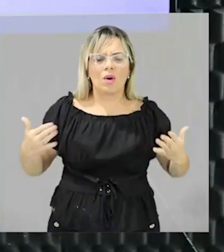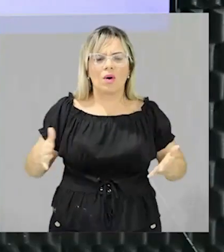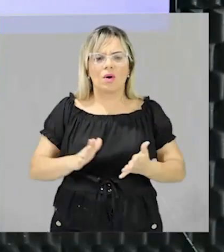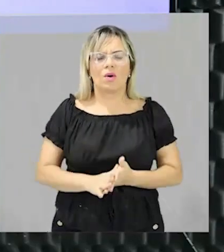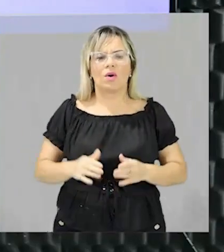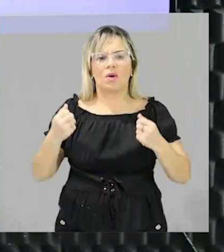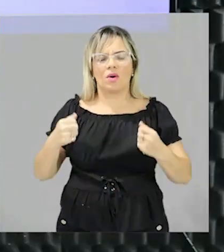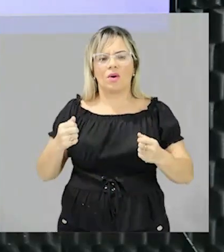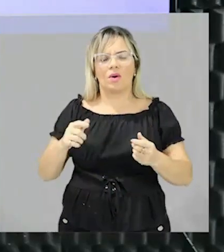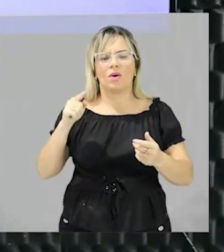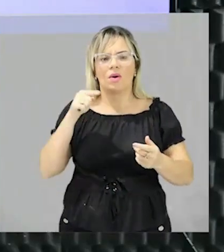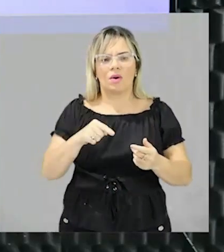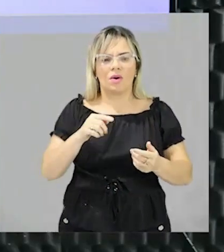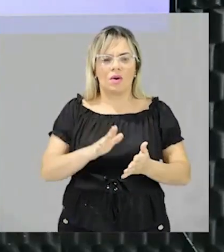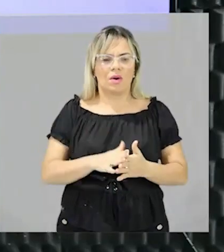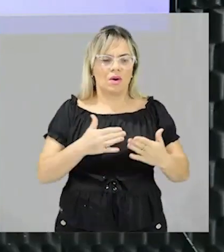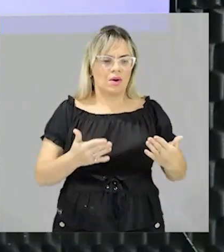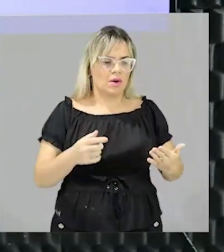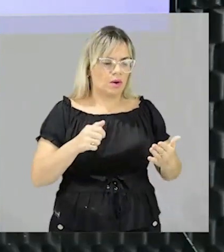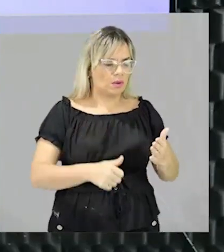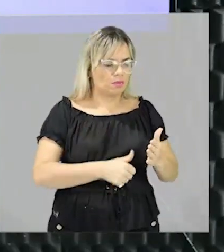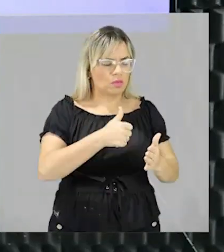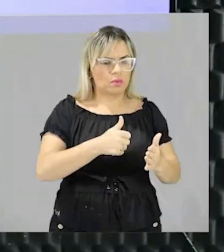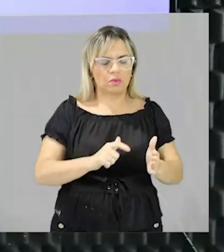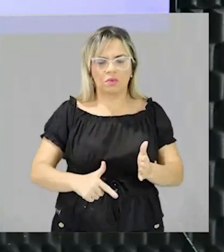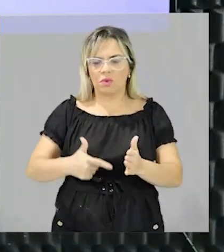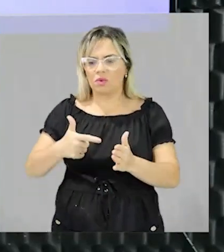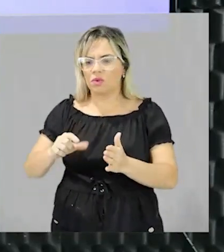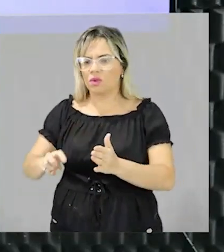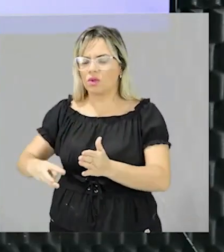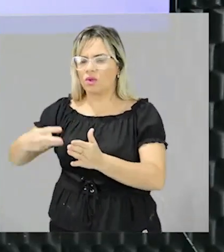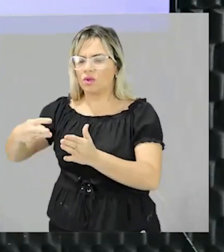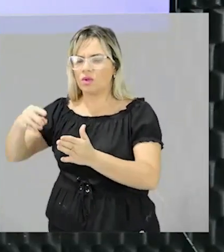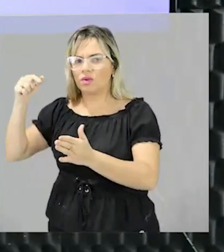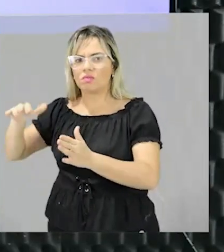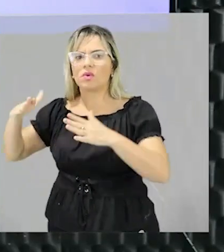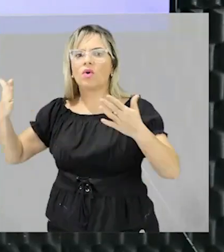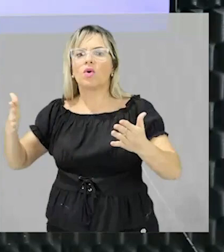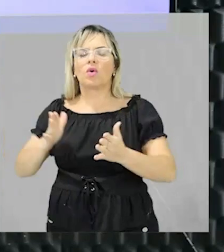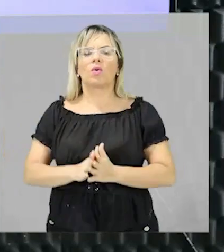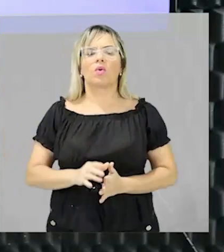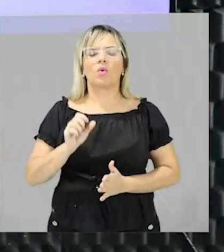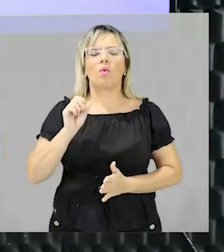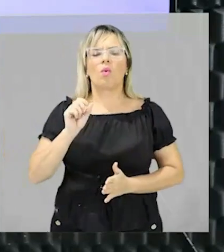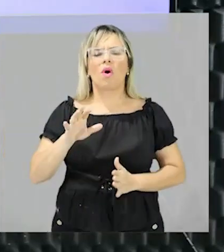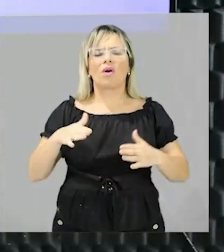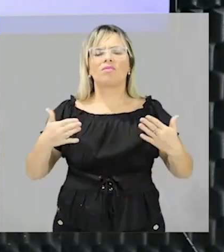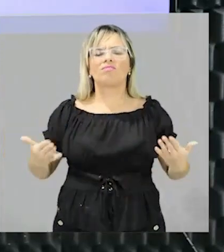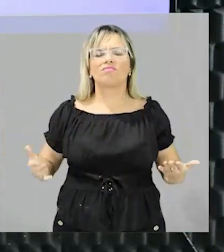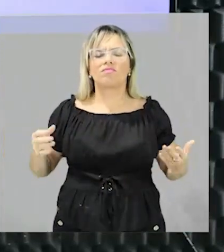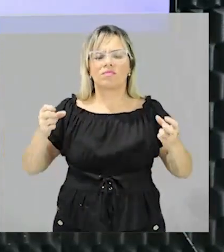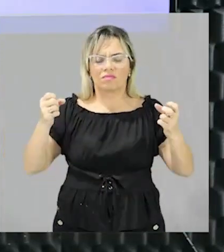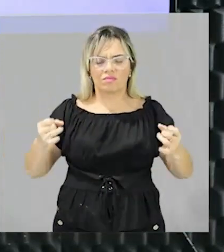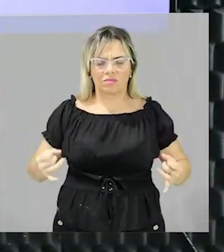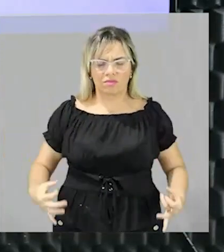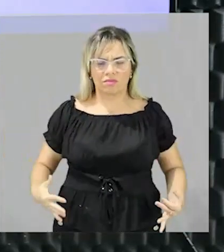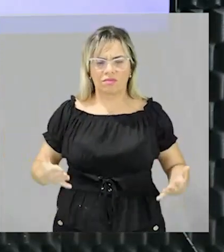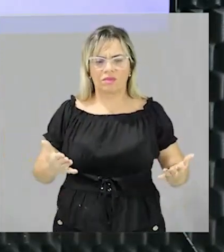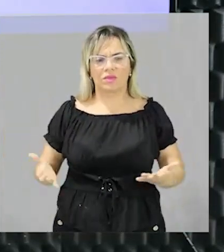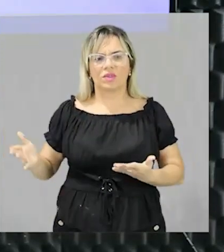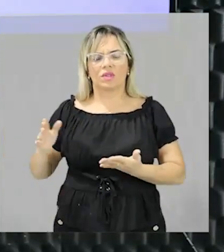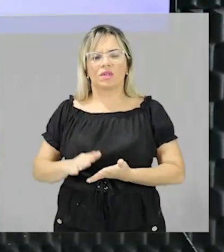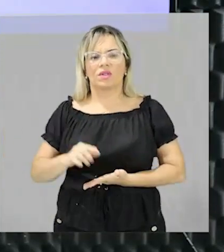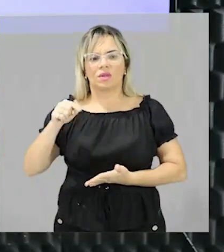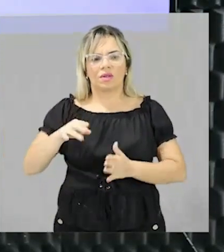no texto se o texto fala sobre uma bacia sedimentar, sobre um escudo cristalino ou sobre um dobramento moderno. Aí entra o ponto